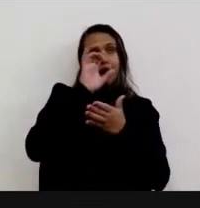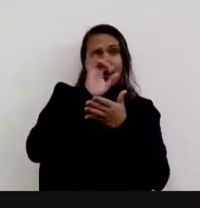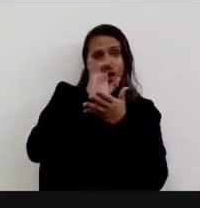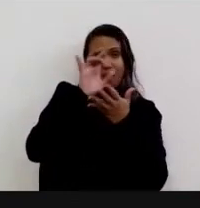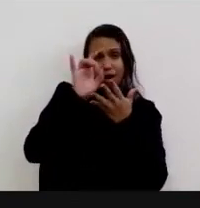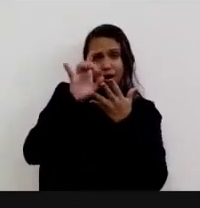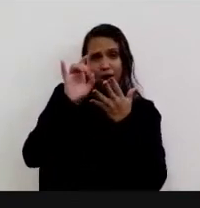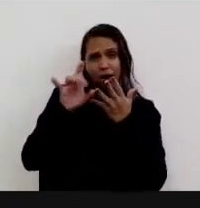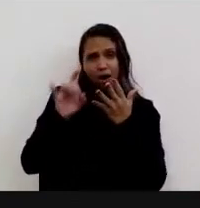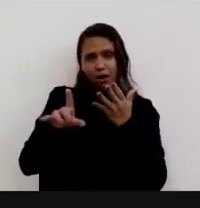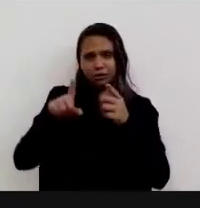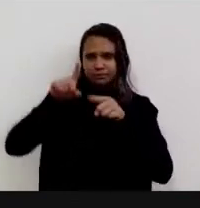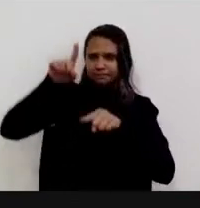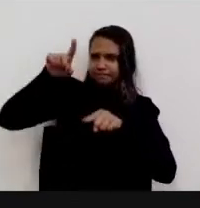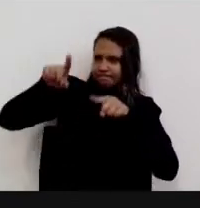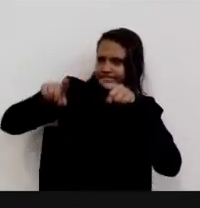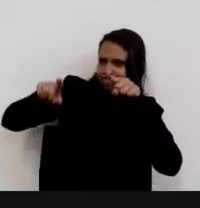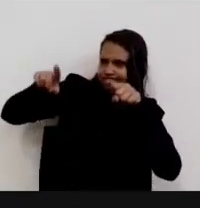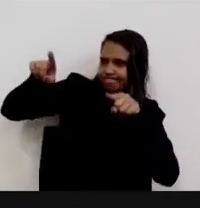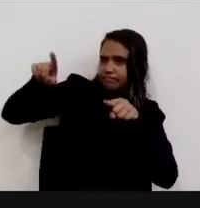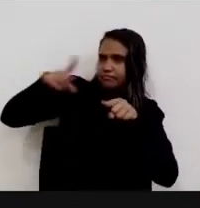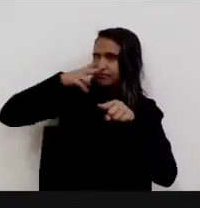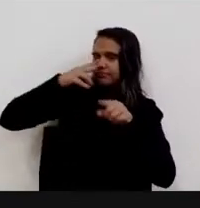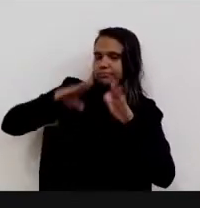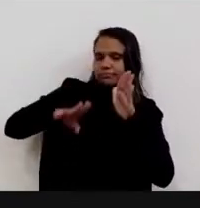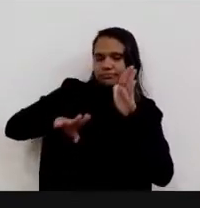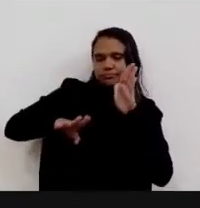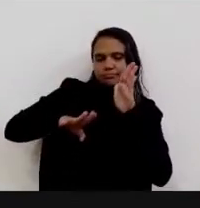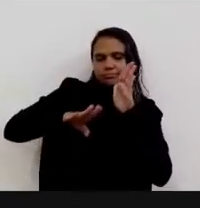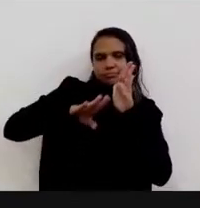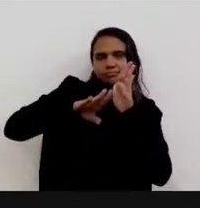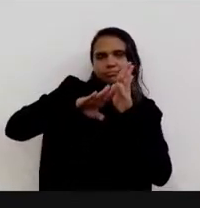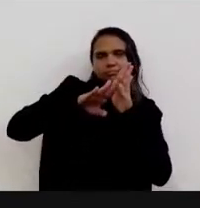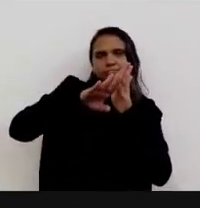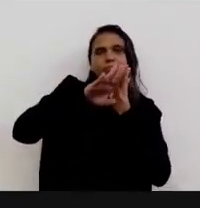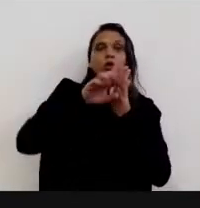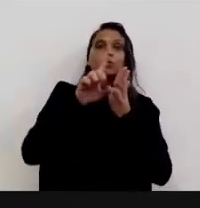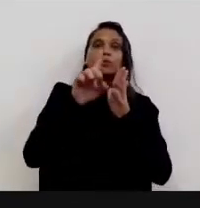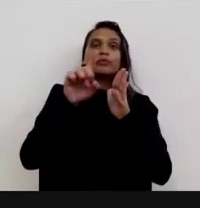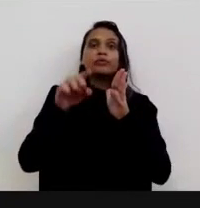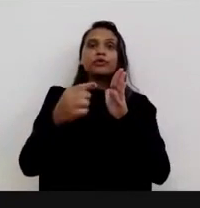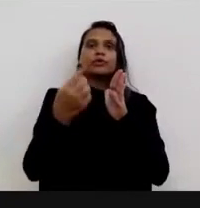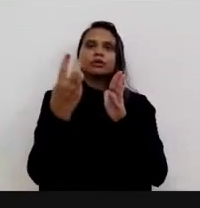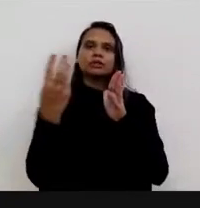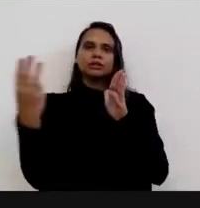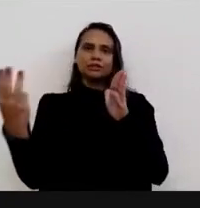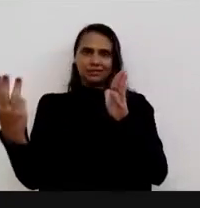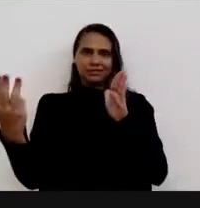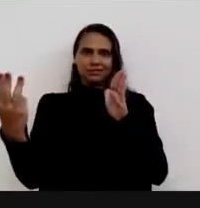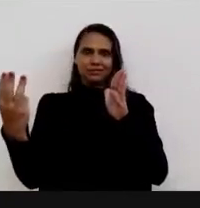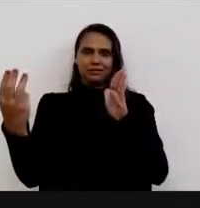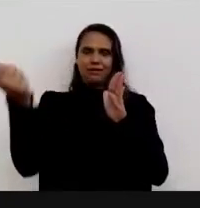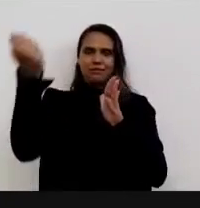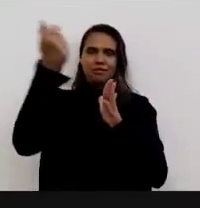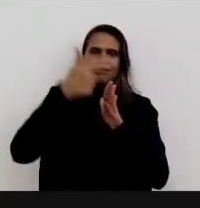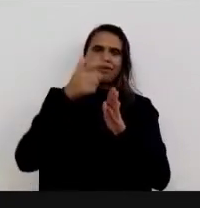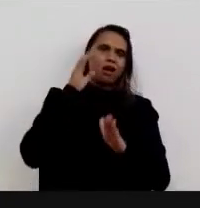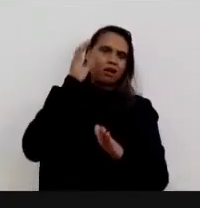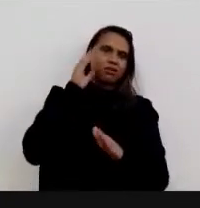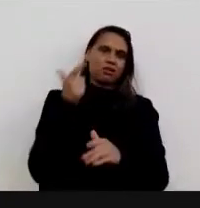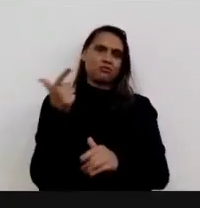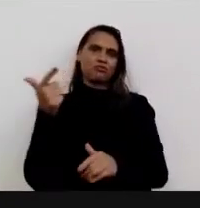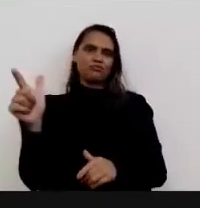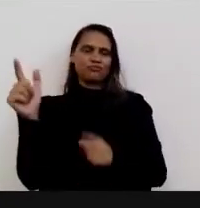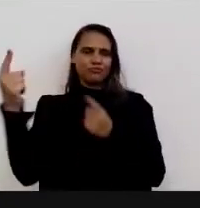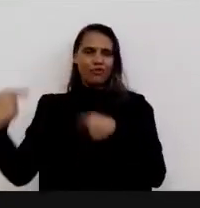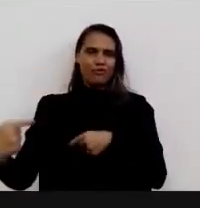receita, as chances dele aumentam 1,83 vezes em relação ao seu concorrente. E em relação